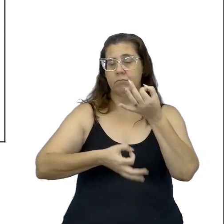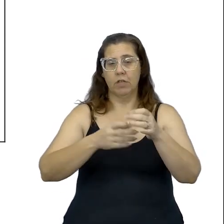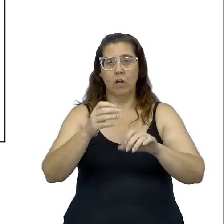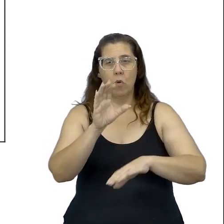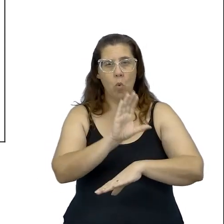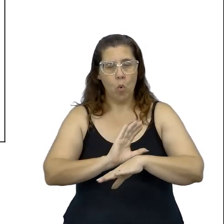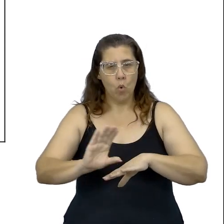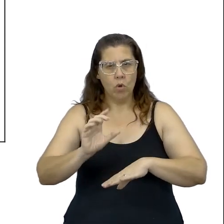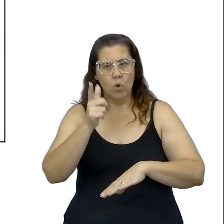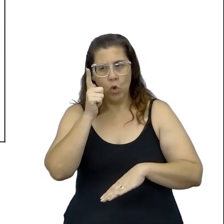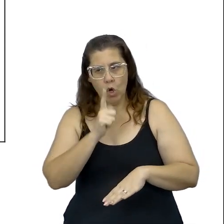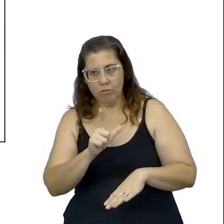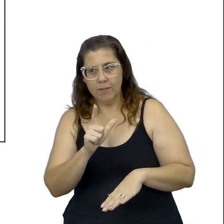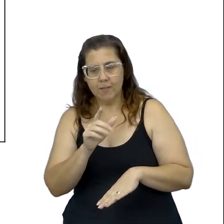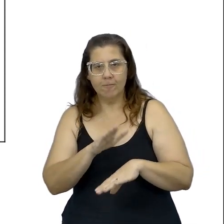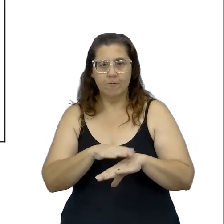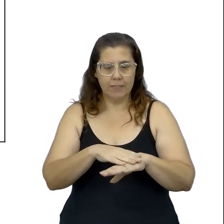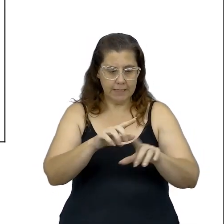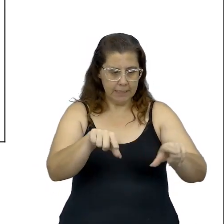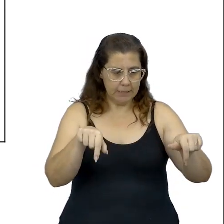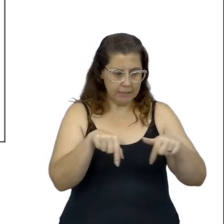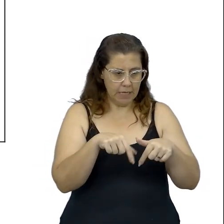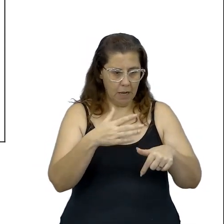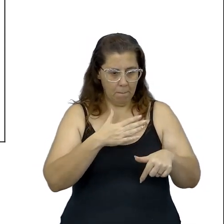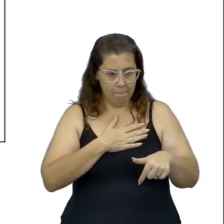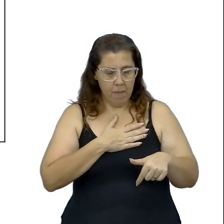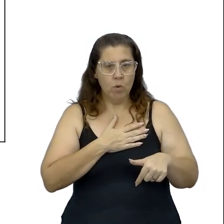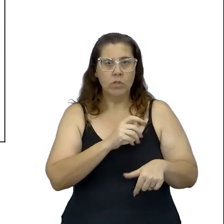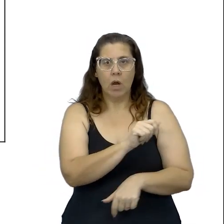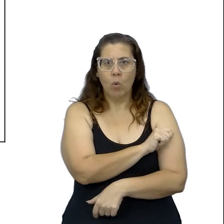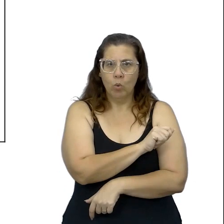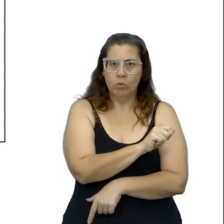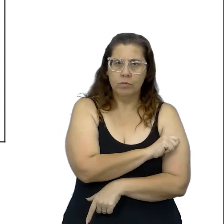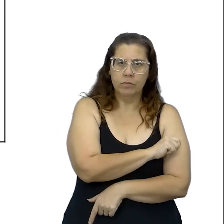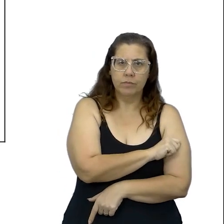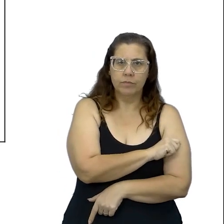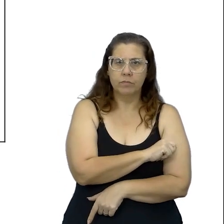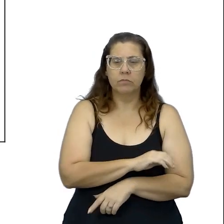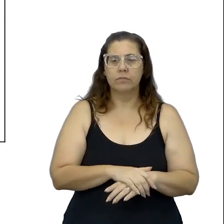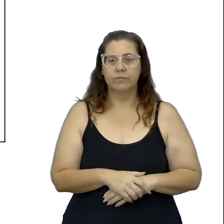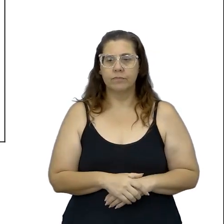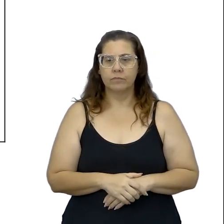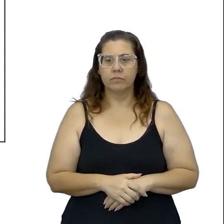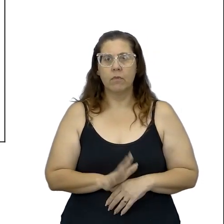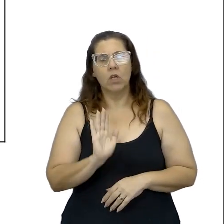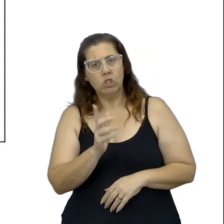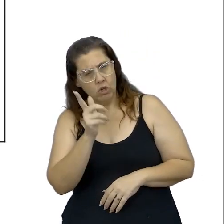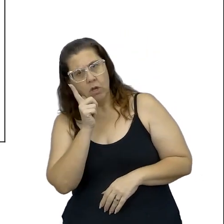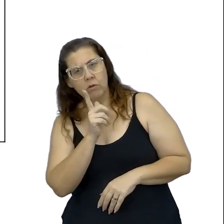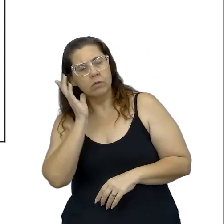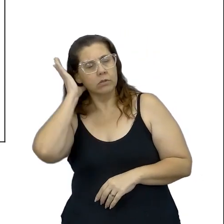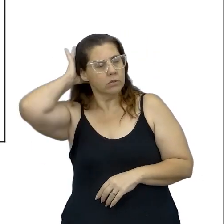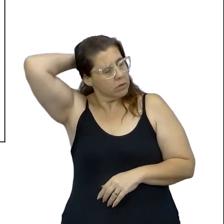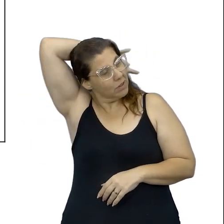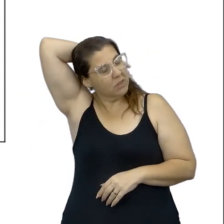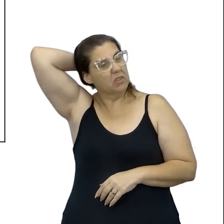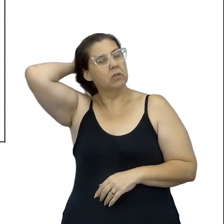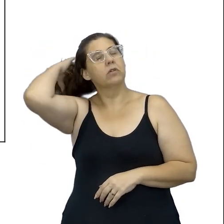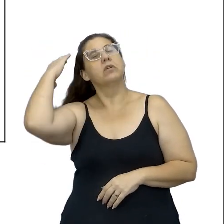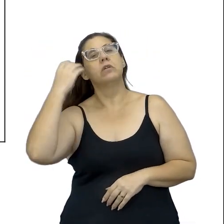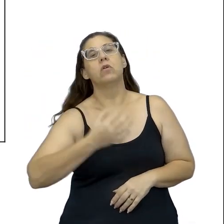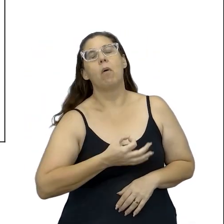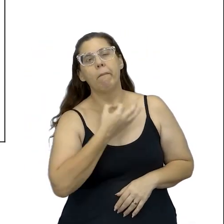Será que eu consigo fazer na minha sala, com as minhas turmas, né? Alguém já conseguiu fazer, né? Tem algumas